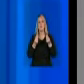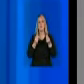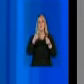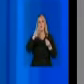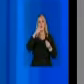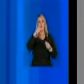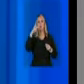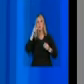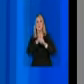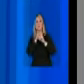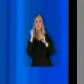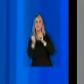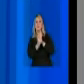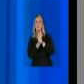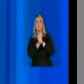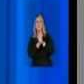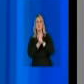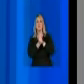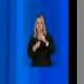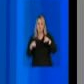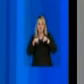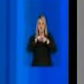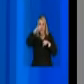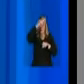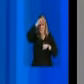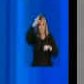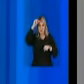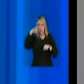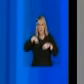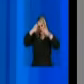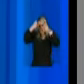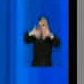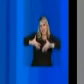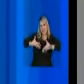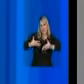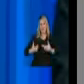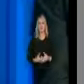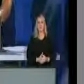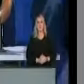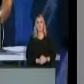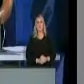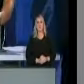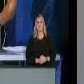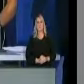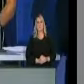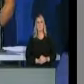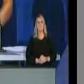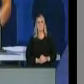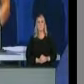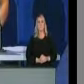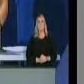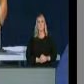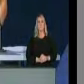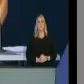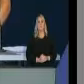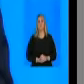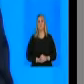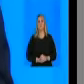UPP social com a participação da Prefeitura? O senhor poderia detalhar um pouco mais? Candidato, 45 segundos para complementar sua